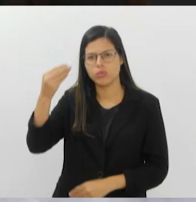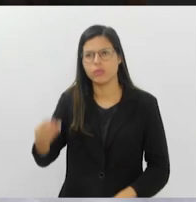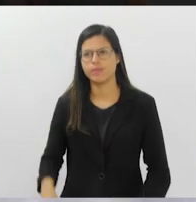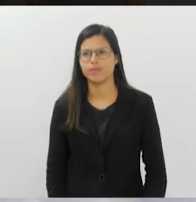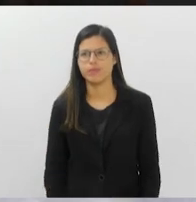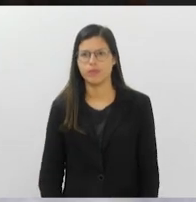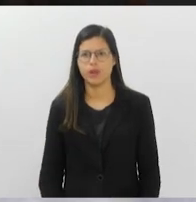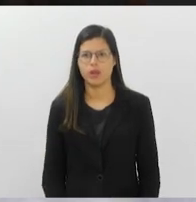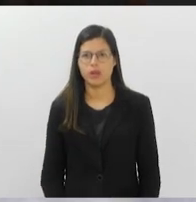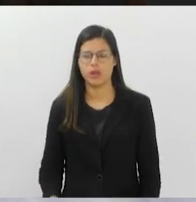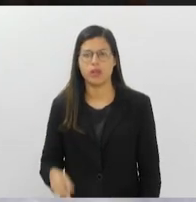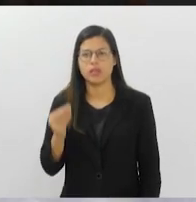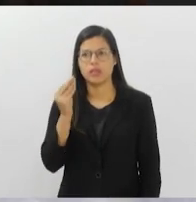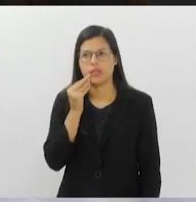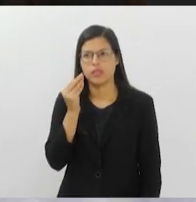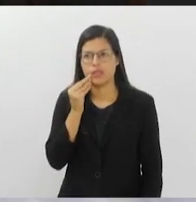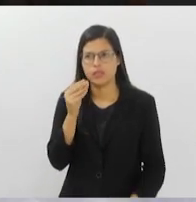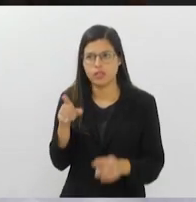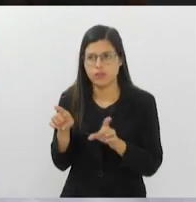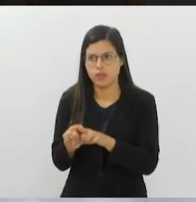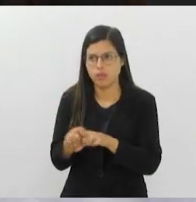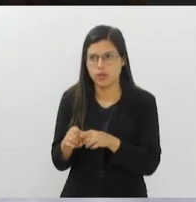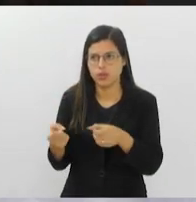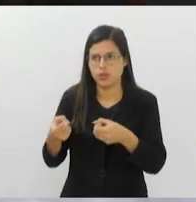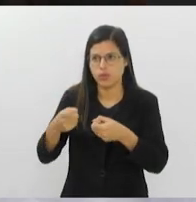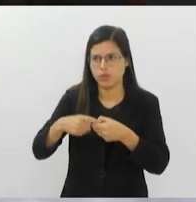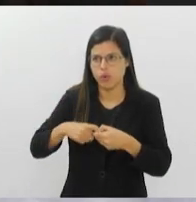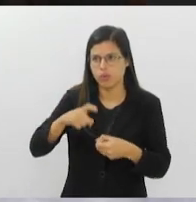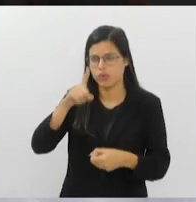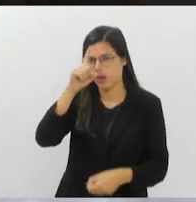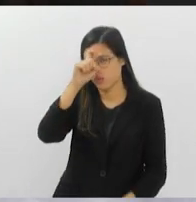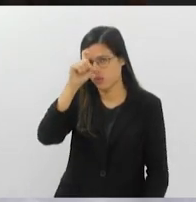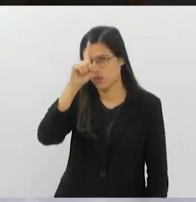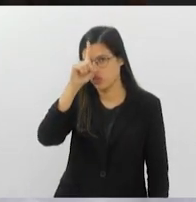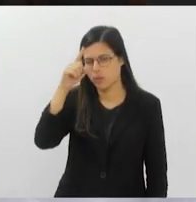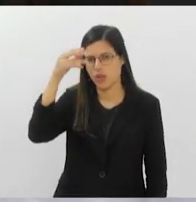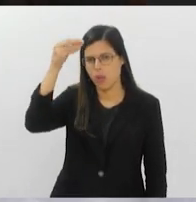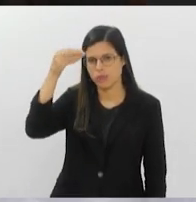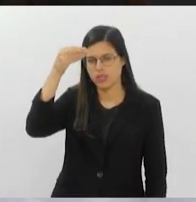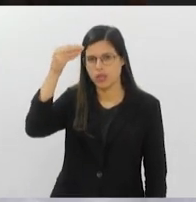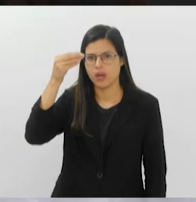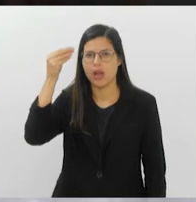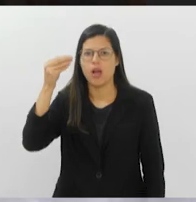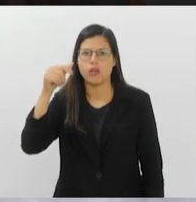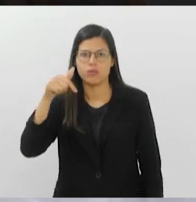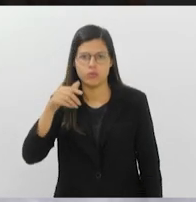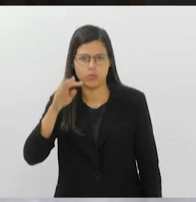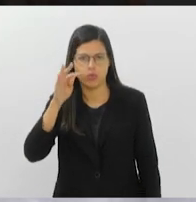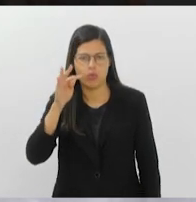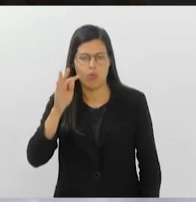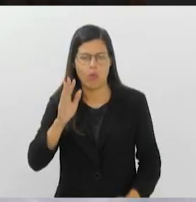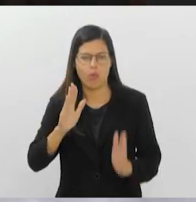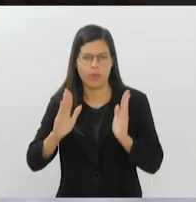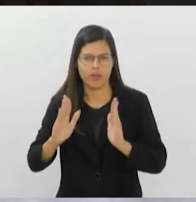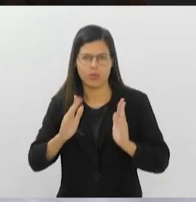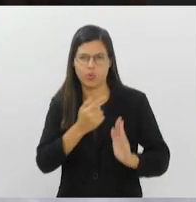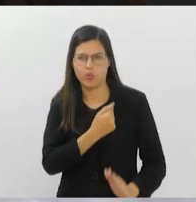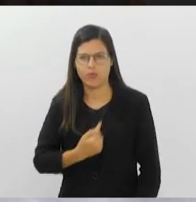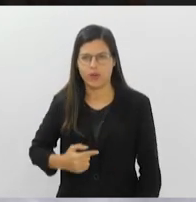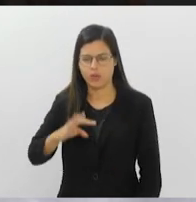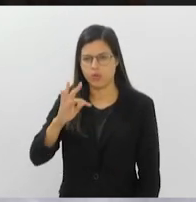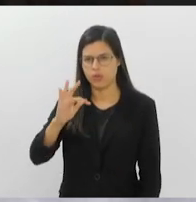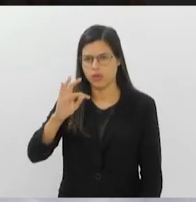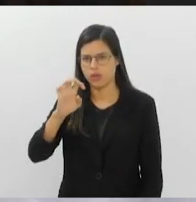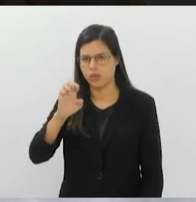a tentativa de retomada dos hospitais psiquiátricos no governo Temer e depois no governo Bolsonaro. Mais